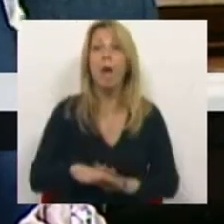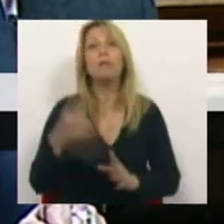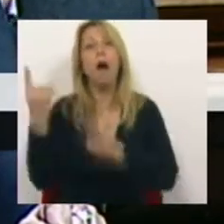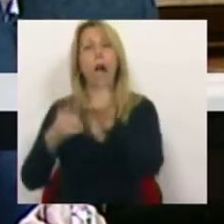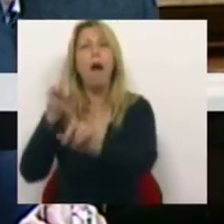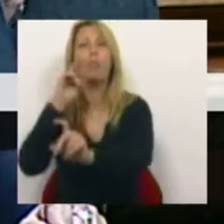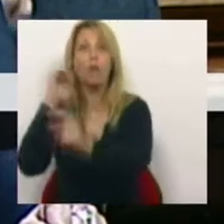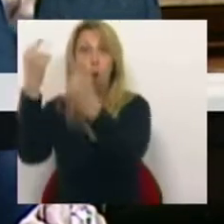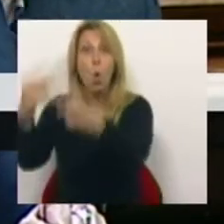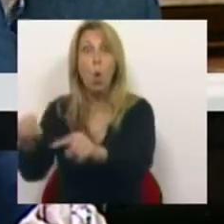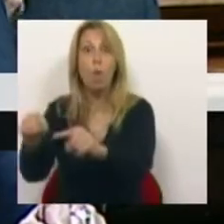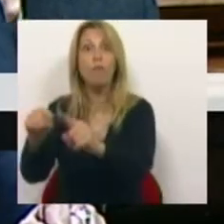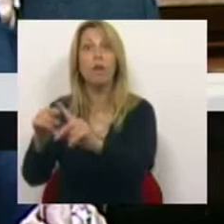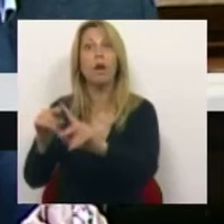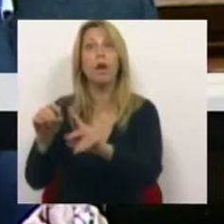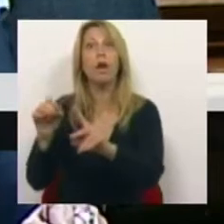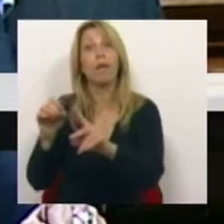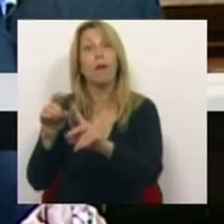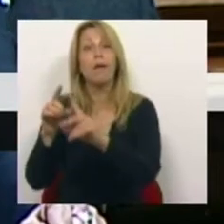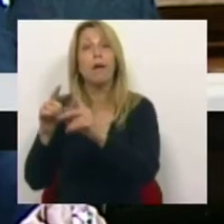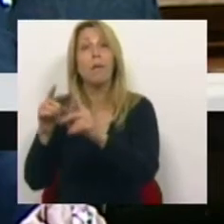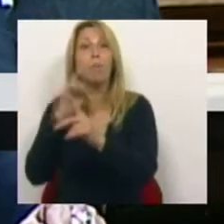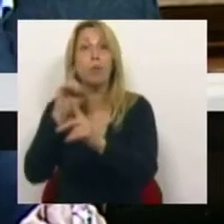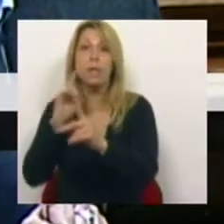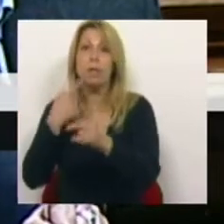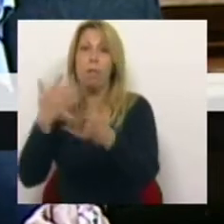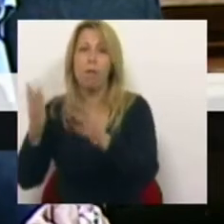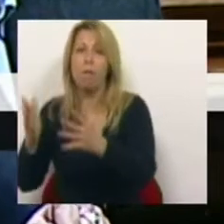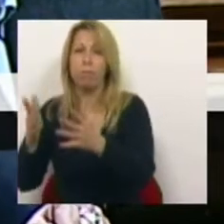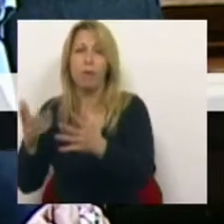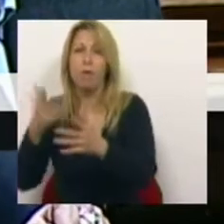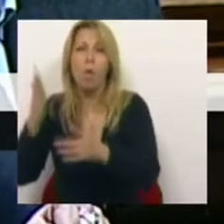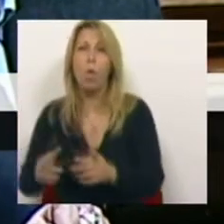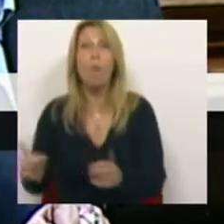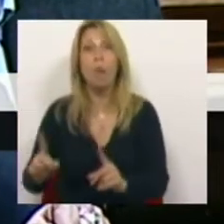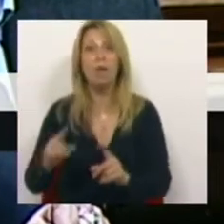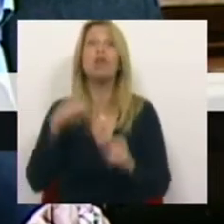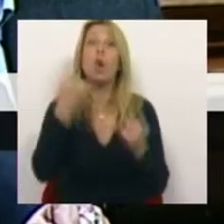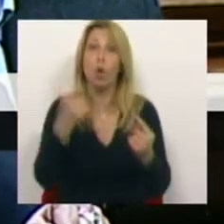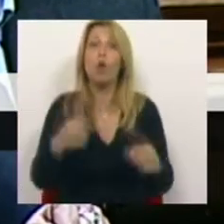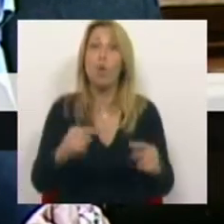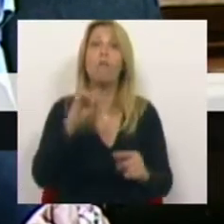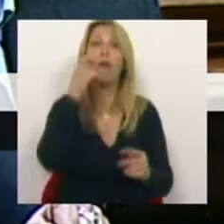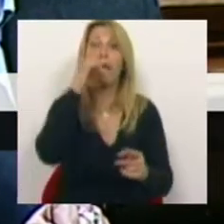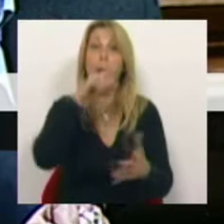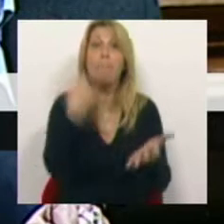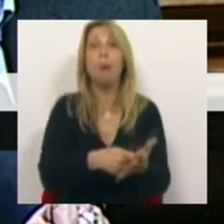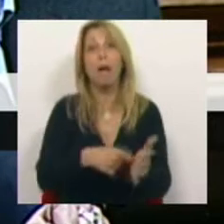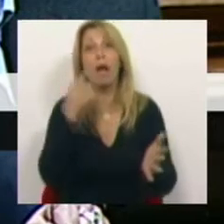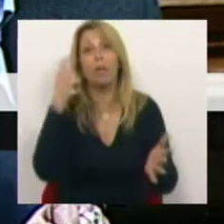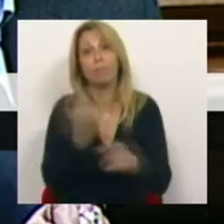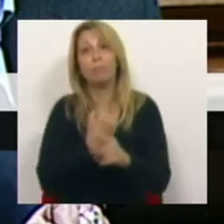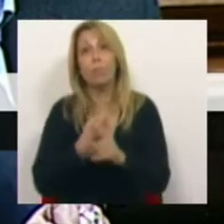protegido na resolução e houve quem pagasse o que não devia ter pago. E esse trabalho deve ser feito. Mas se for feito com o novo